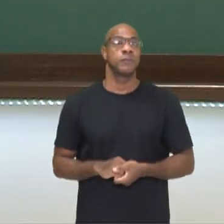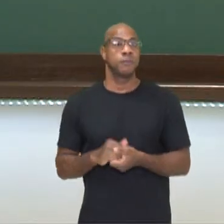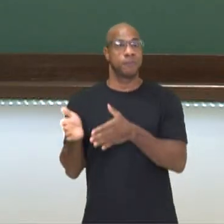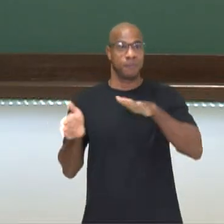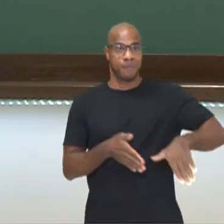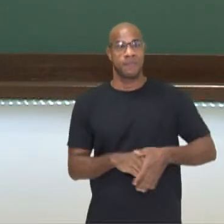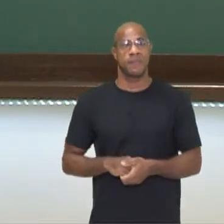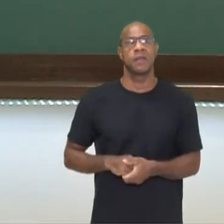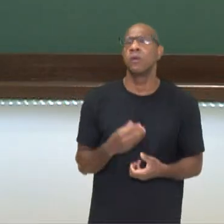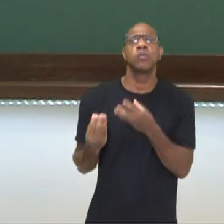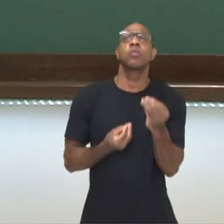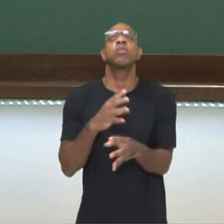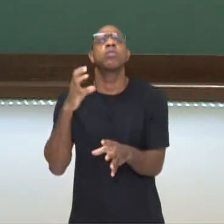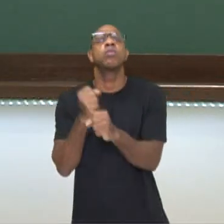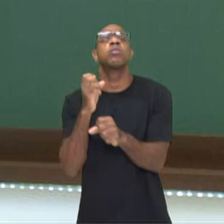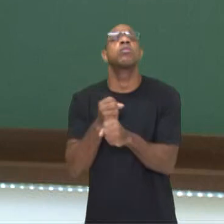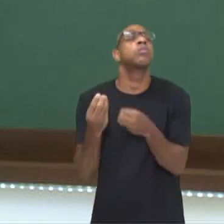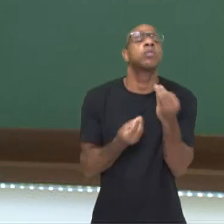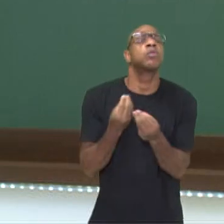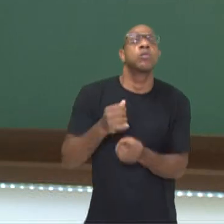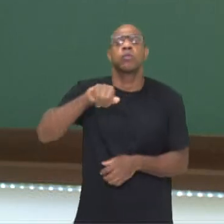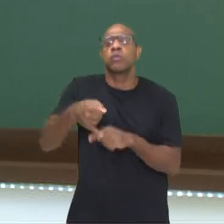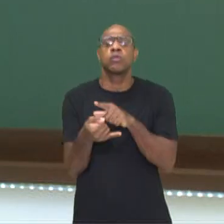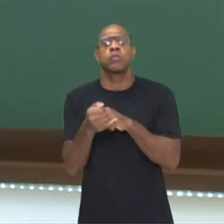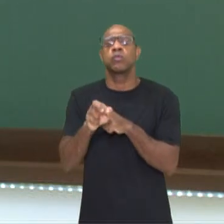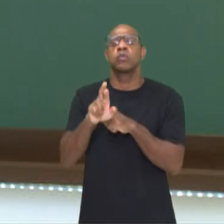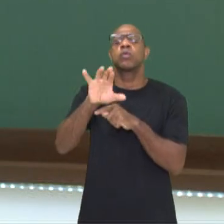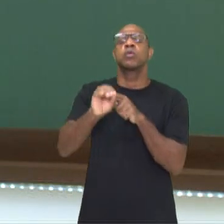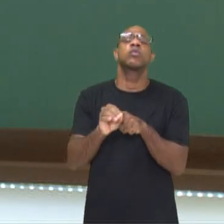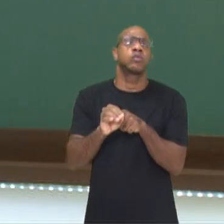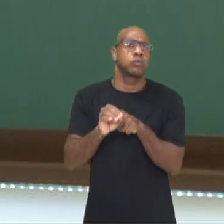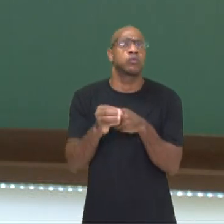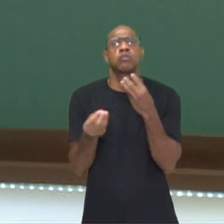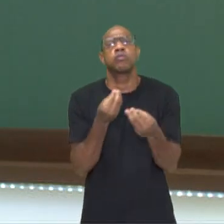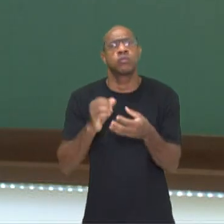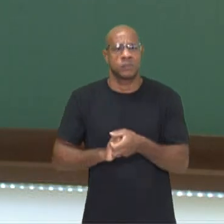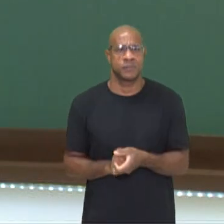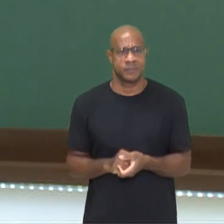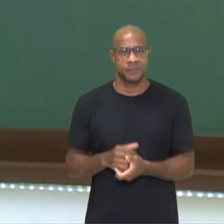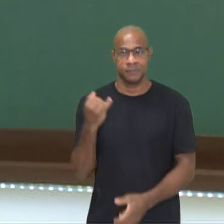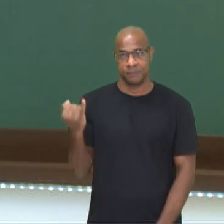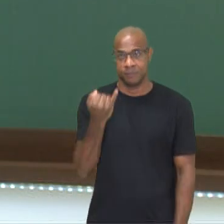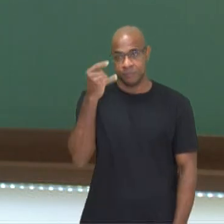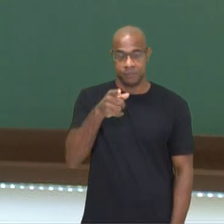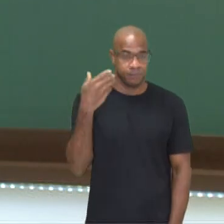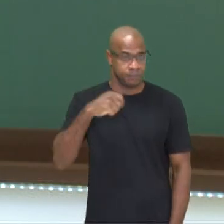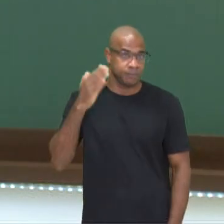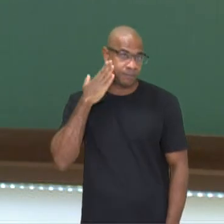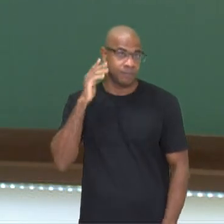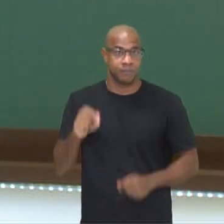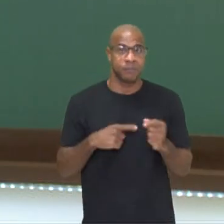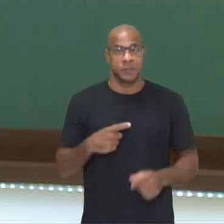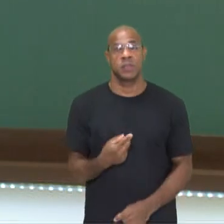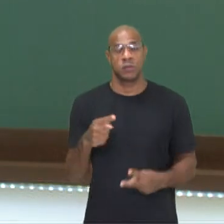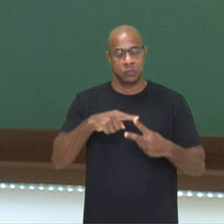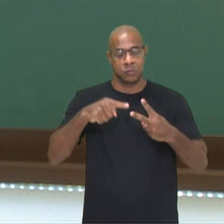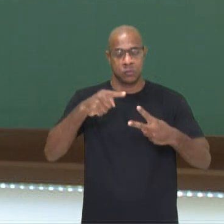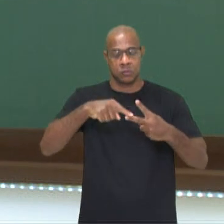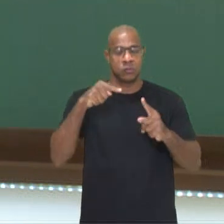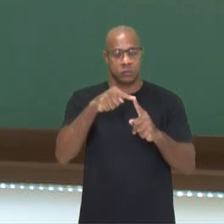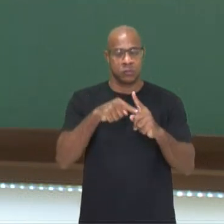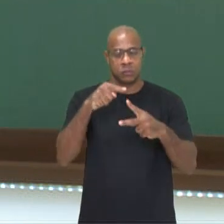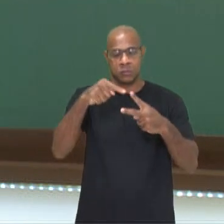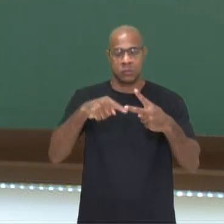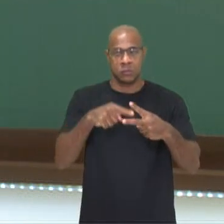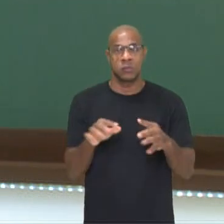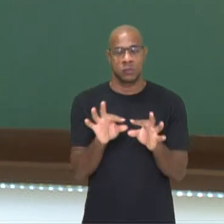Como que nós calculamos, então, os juros? Como que os juros são calculados? Primeiro é importante você saber que existem dois tipos de juros. Existem os